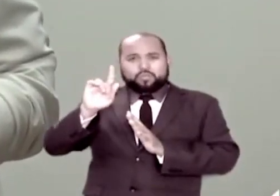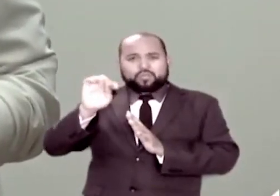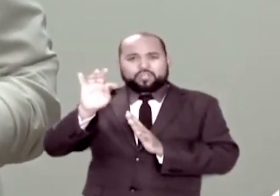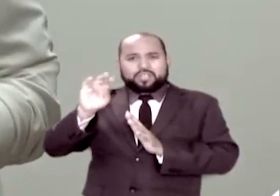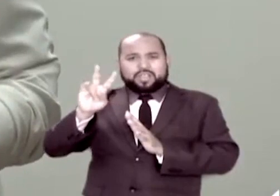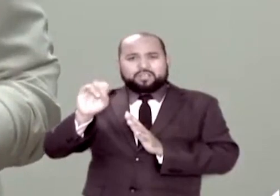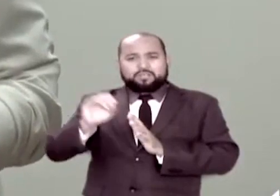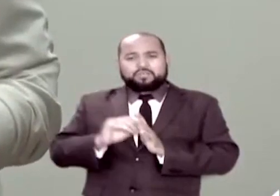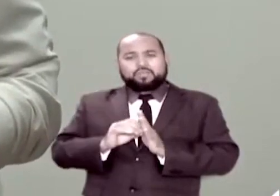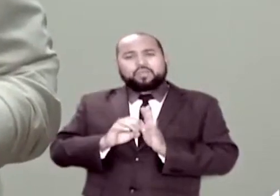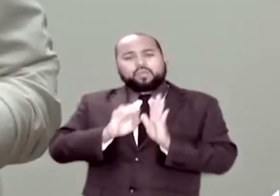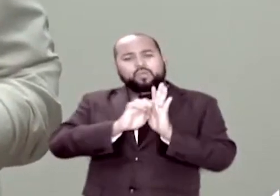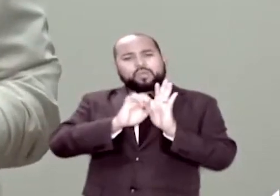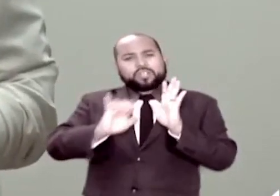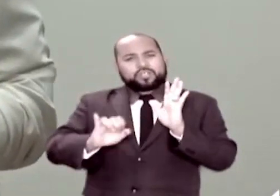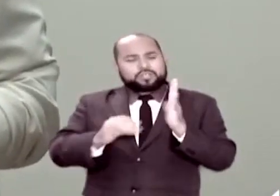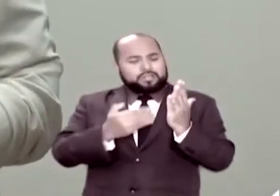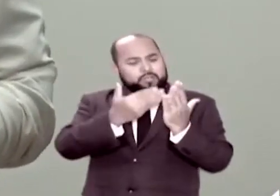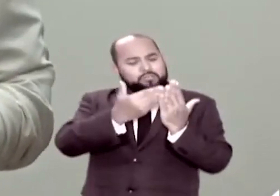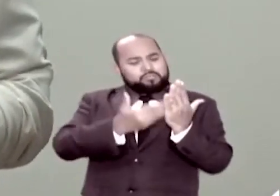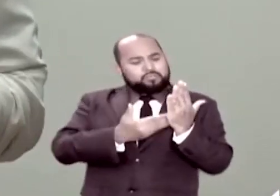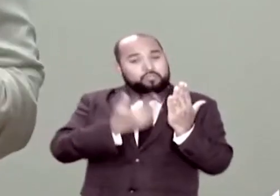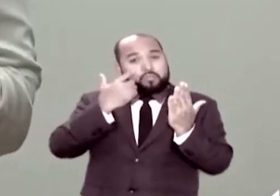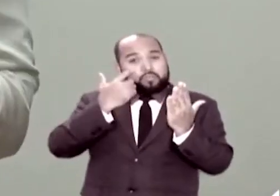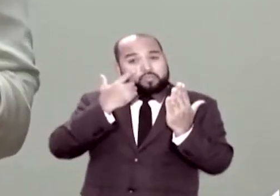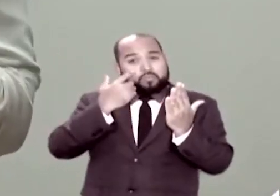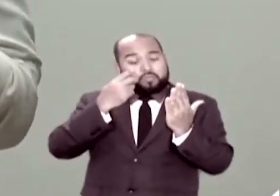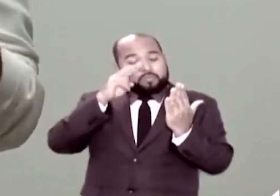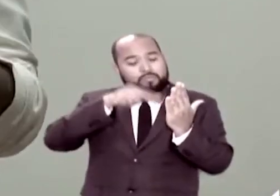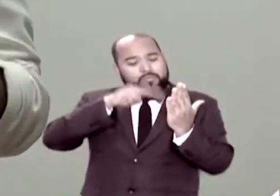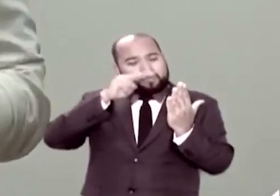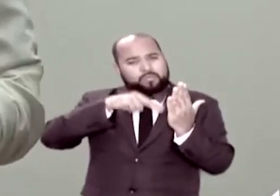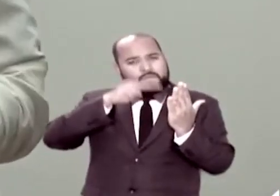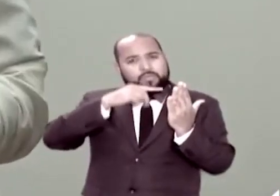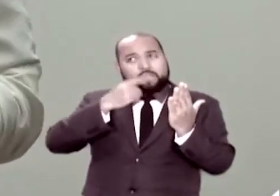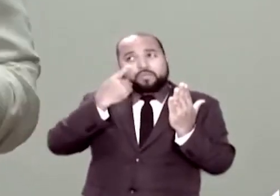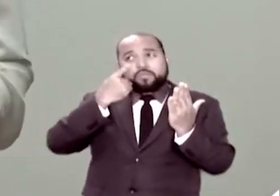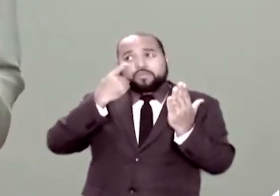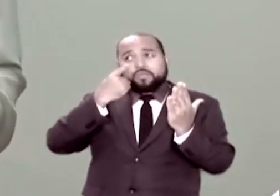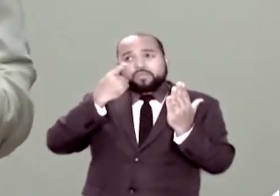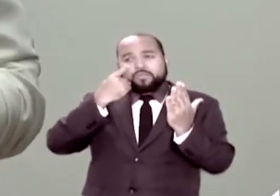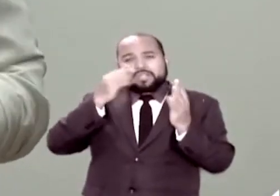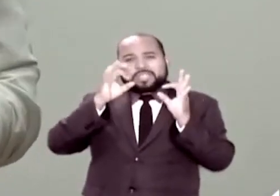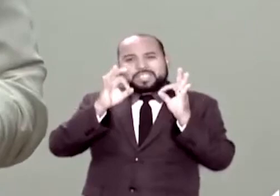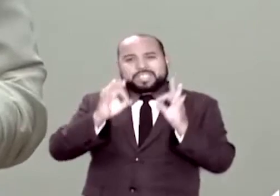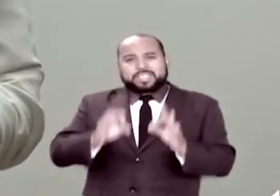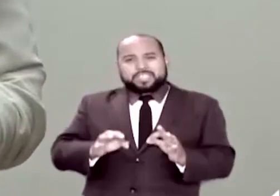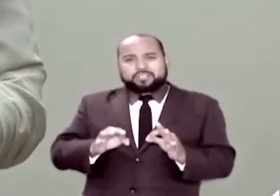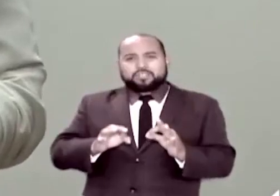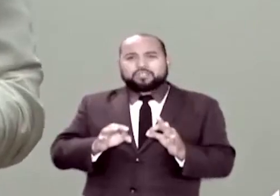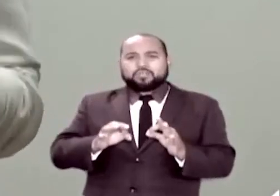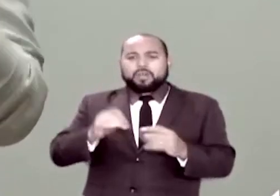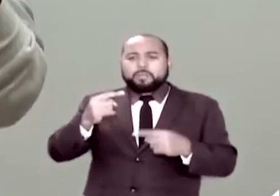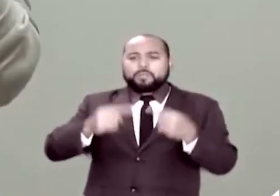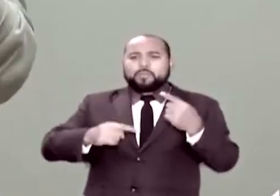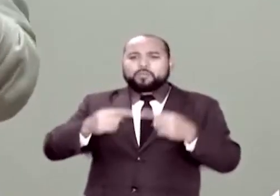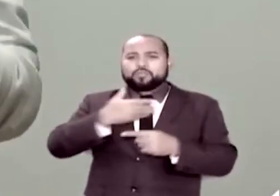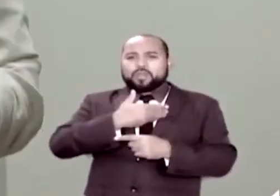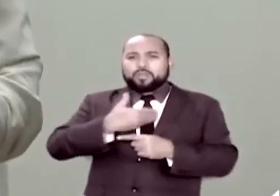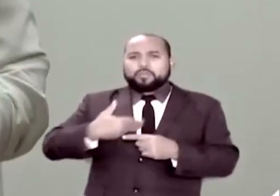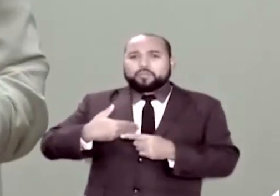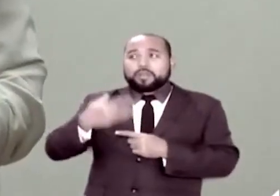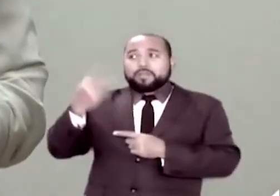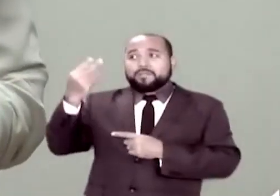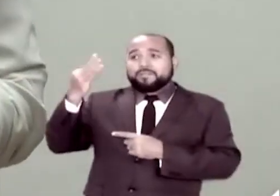esse edital desde o início inclusive para ocorrer a efetivação execução dessa política pública que é